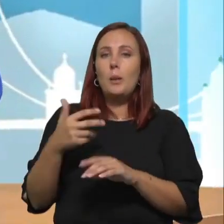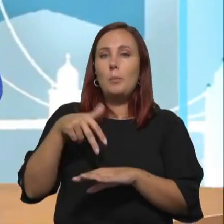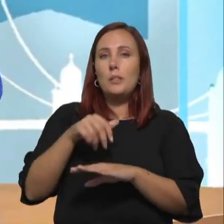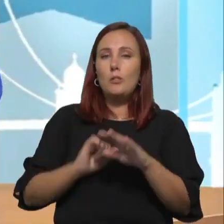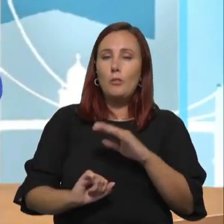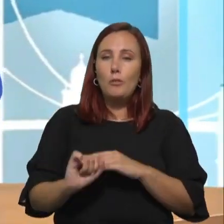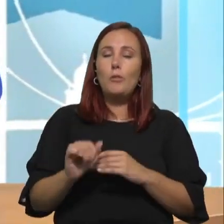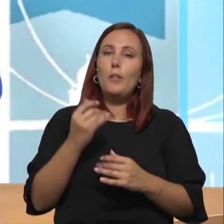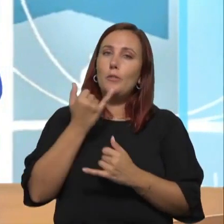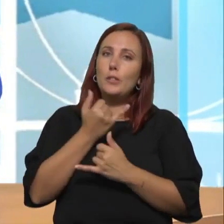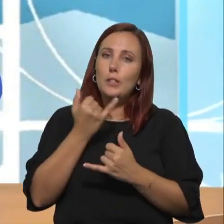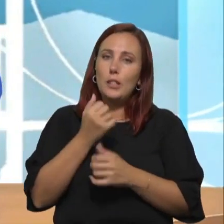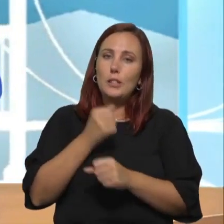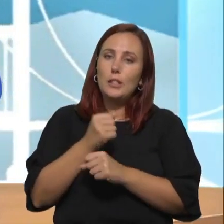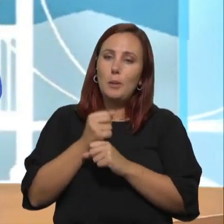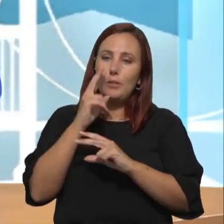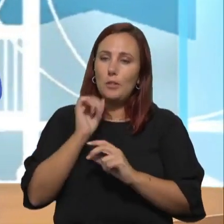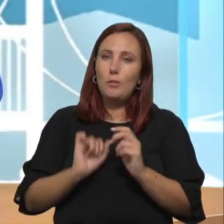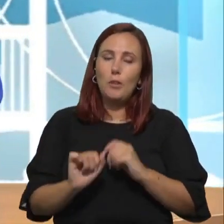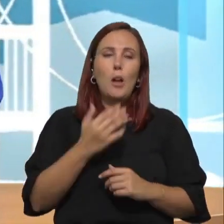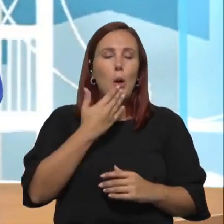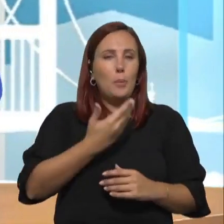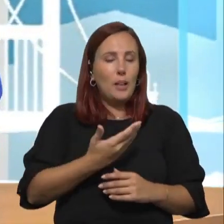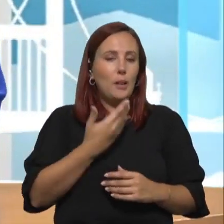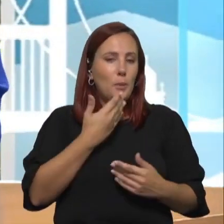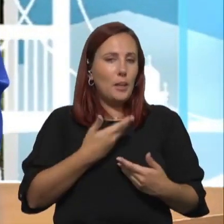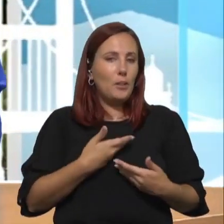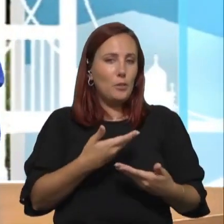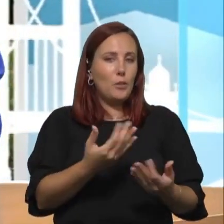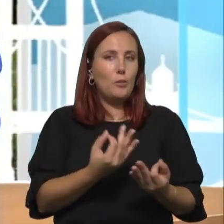Eclésia e felicidades para este trabalho de investigação. Obrigada, eu é que agradeço. Muito obrigado. Muito obrigada.